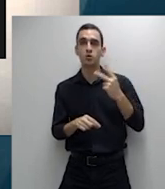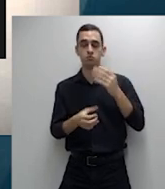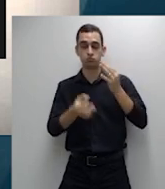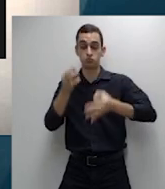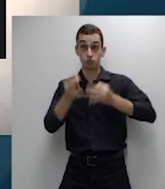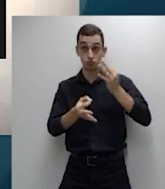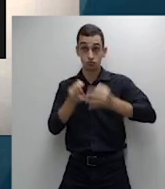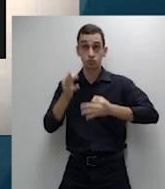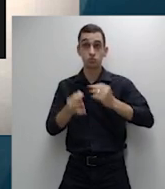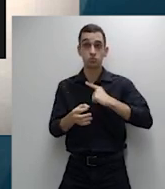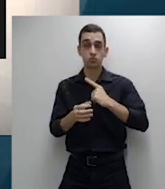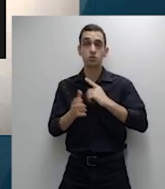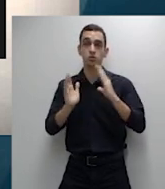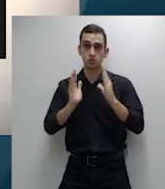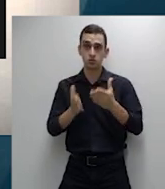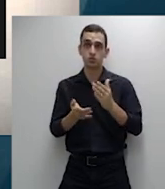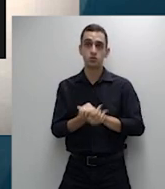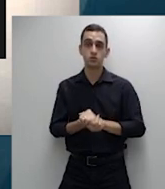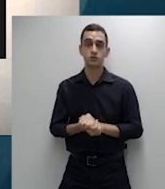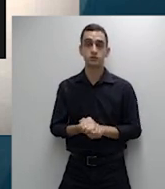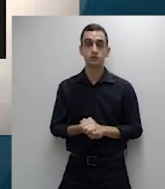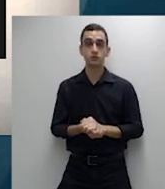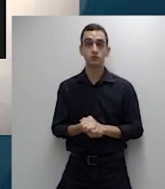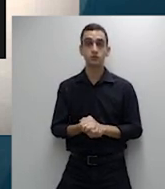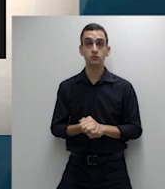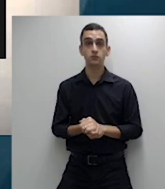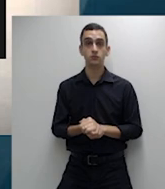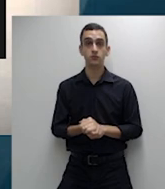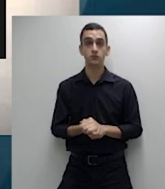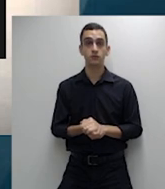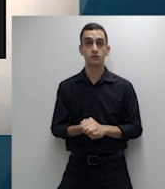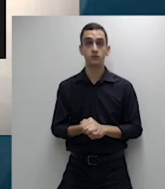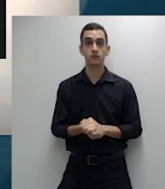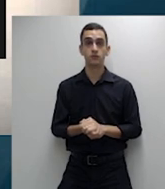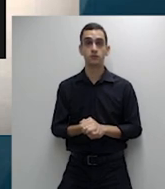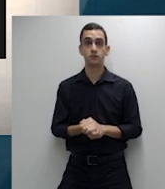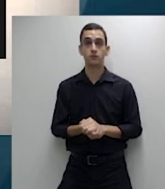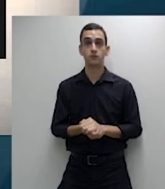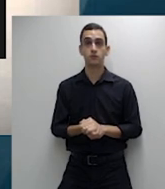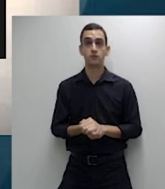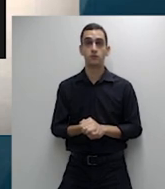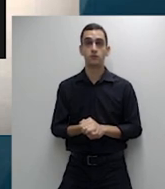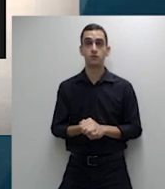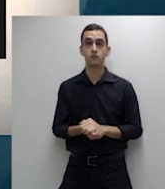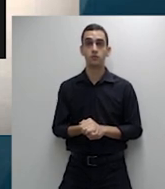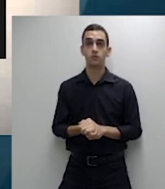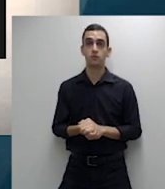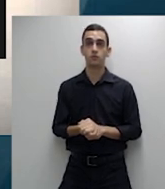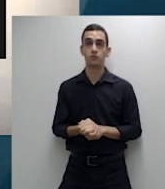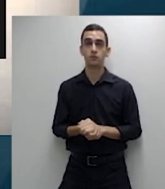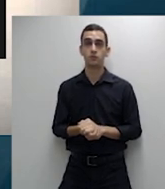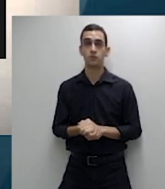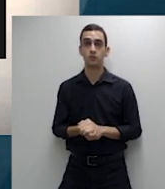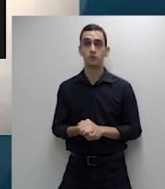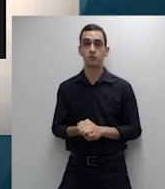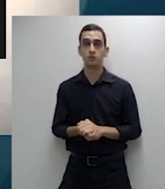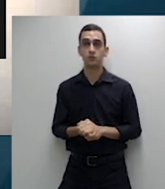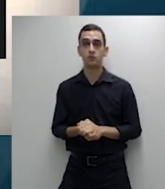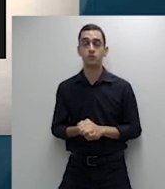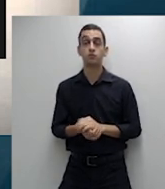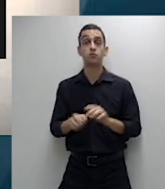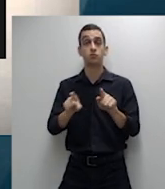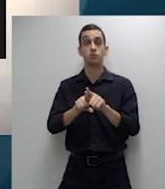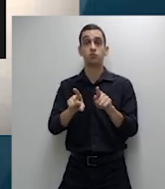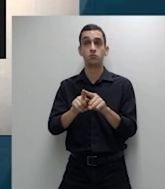de Minas Gerais em silêncio e nós temos aqui destacar também é uma particularidade